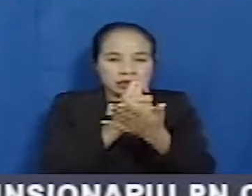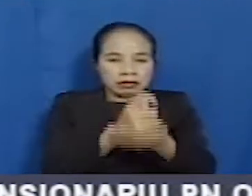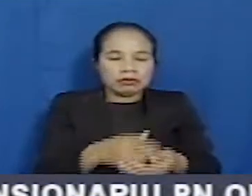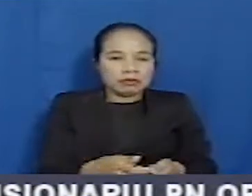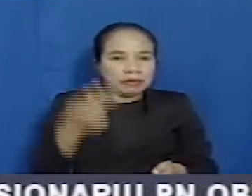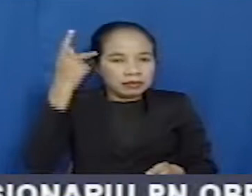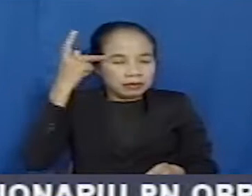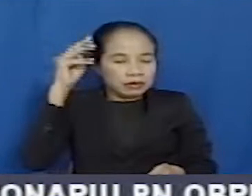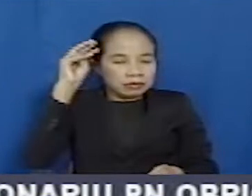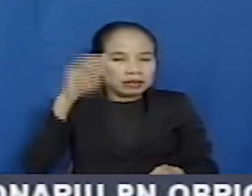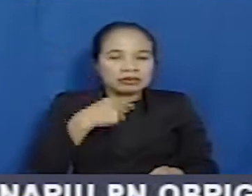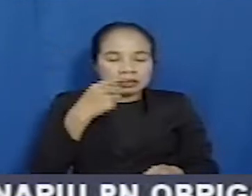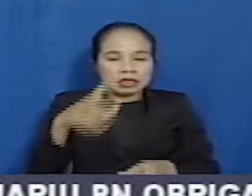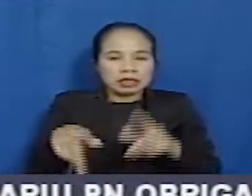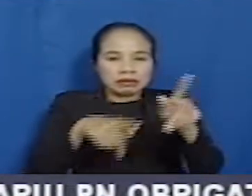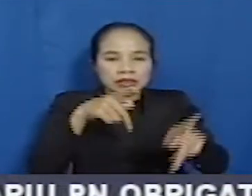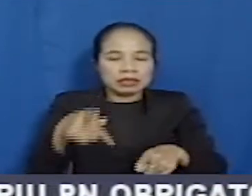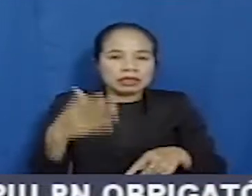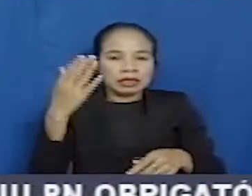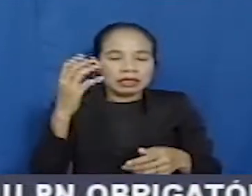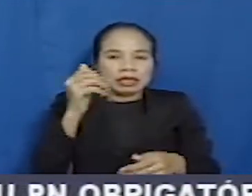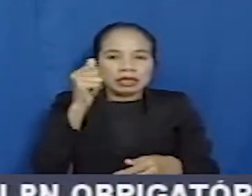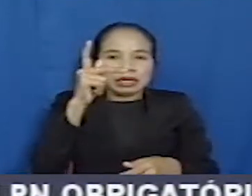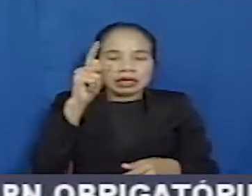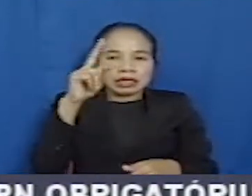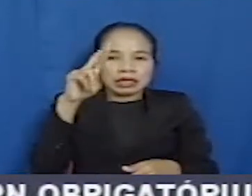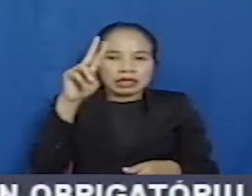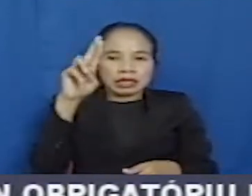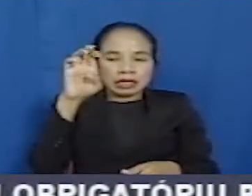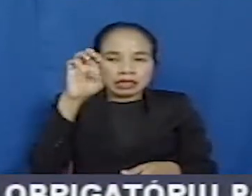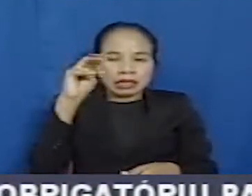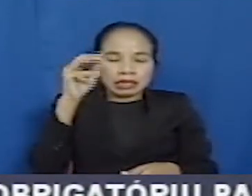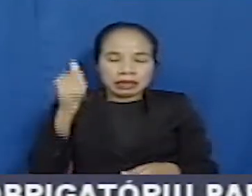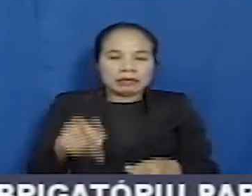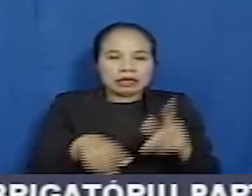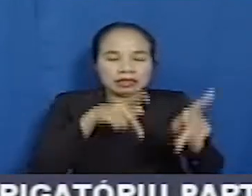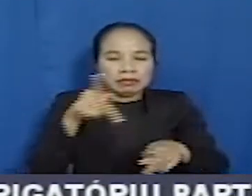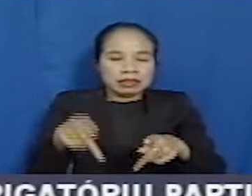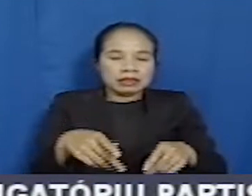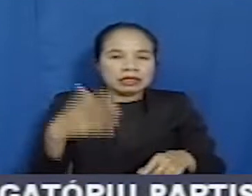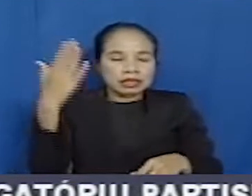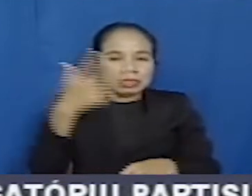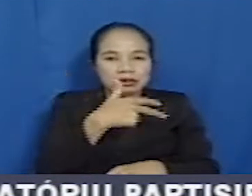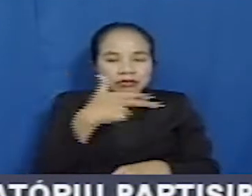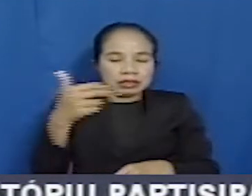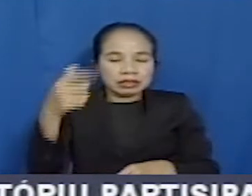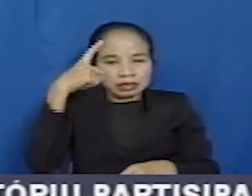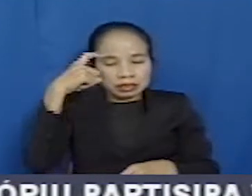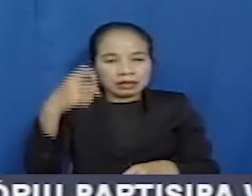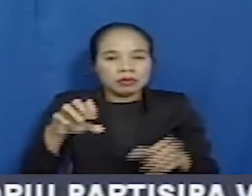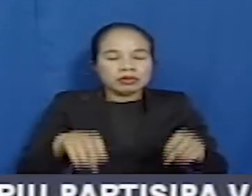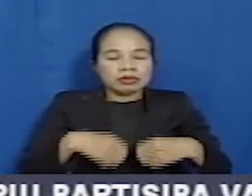Sefi governo ateten, cidadão sira iha akrema familiar tebe so cidadão sira iha lira Indonésia, tamane,